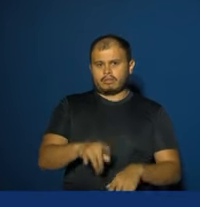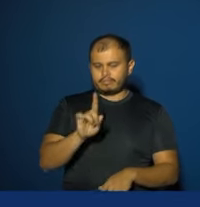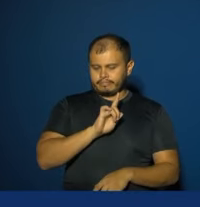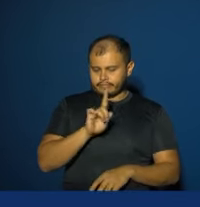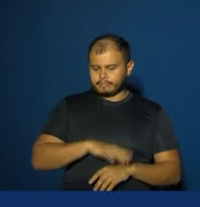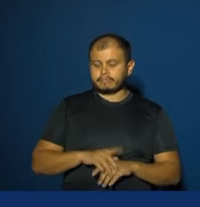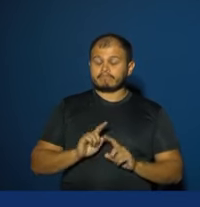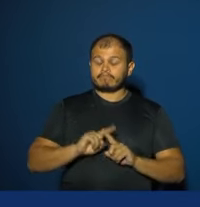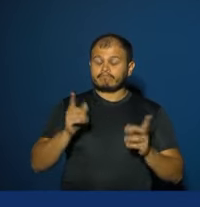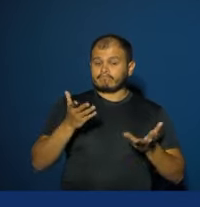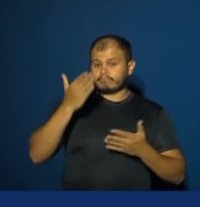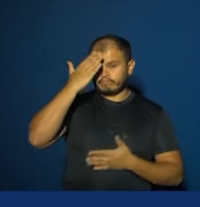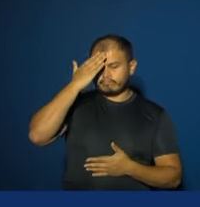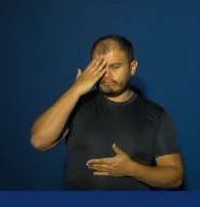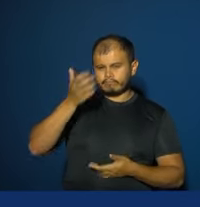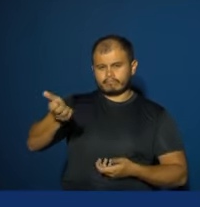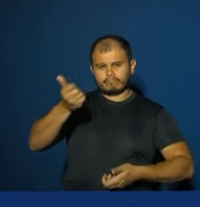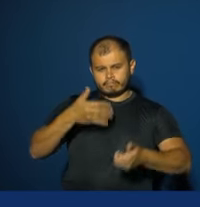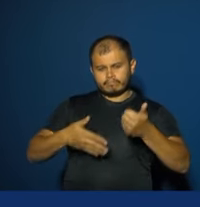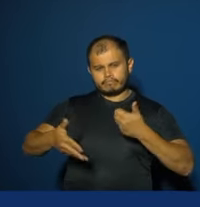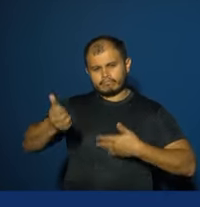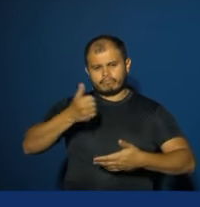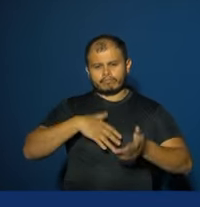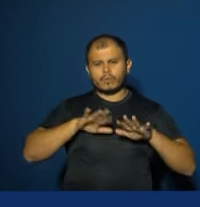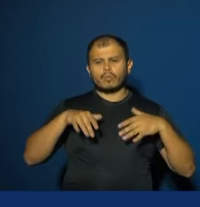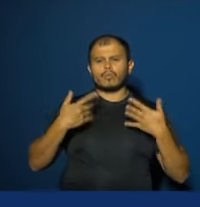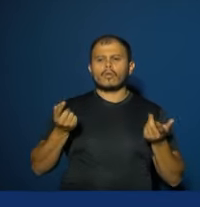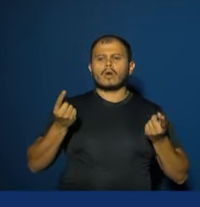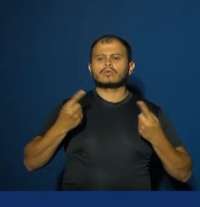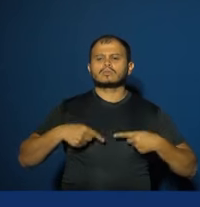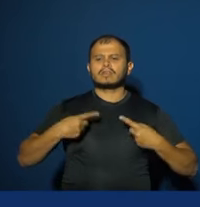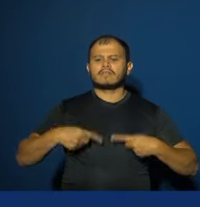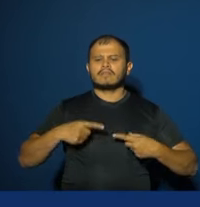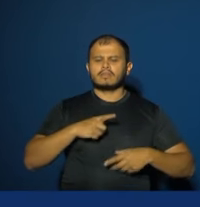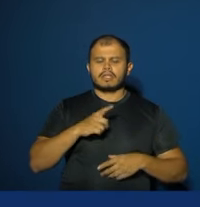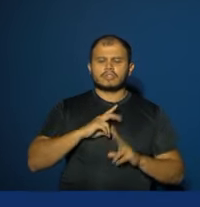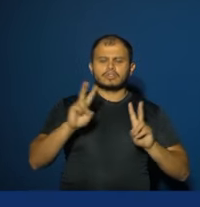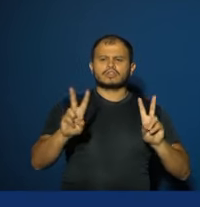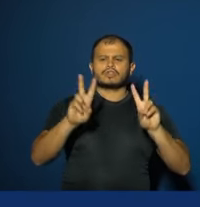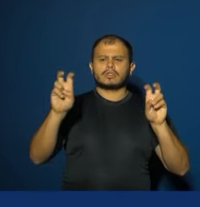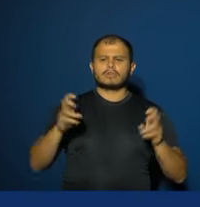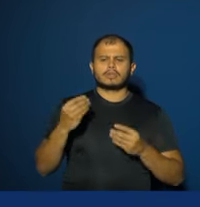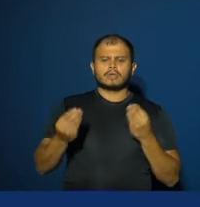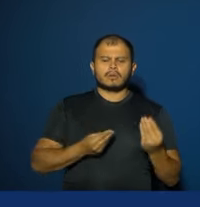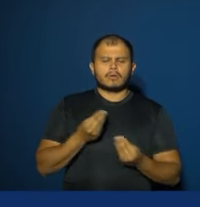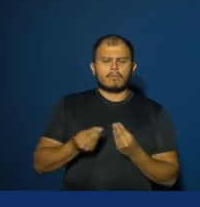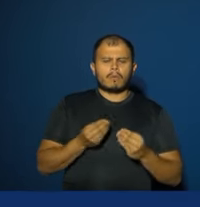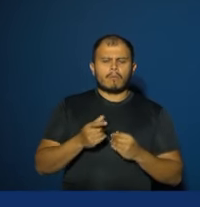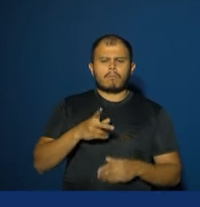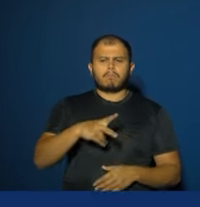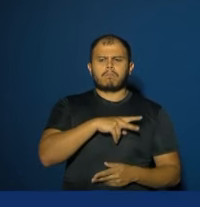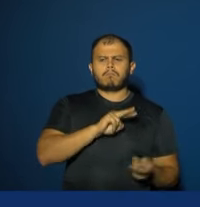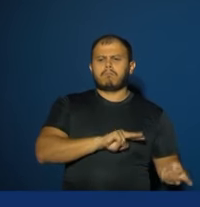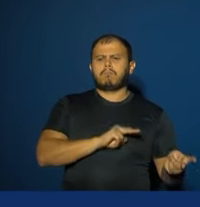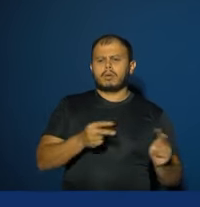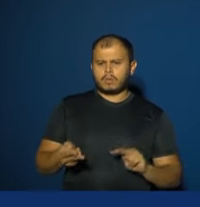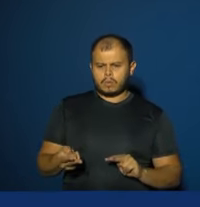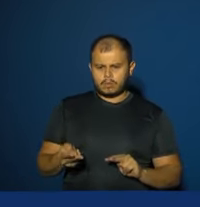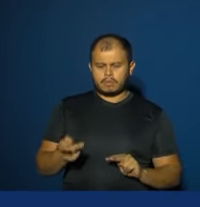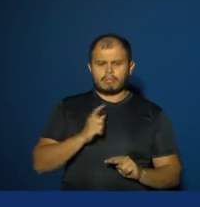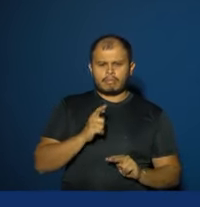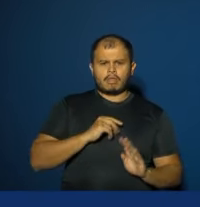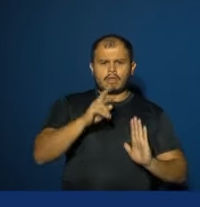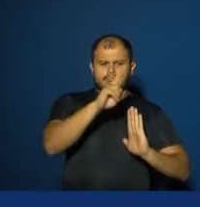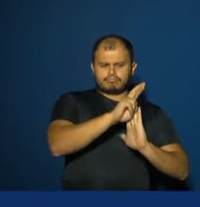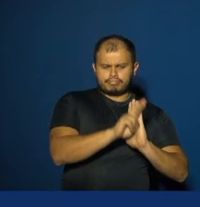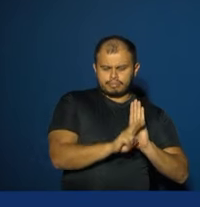você um pouco eh o que que foram os desafios dessa privatização foi a parte regulatória eh porque a